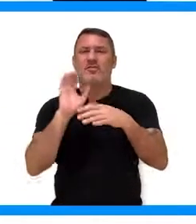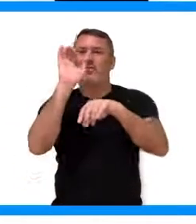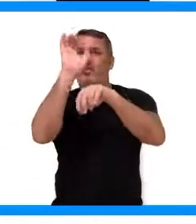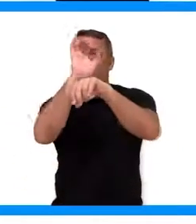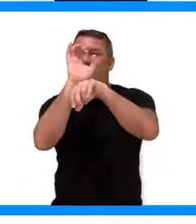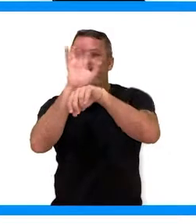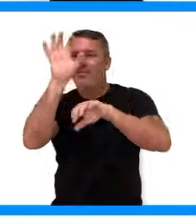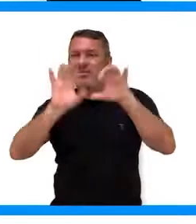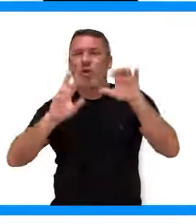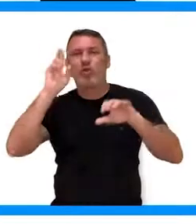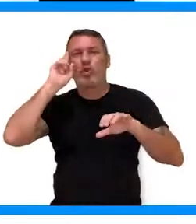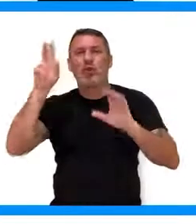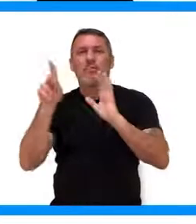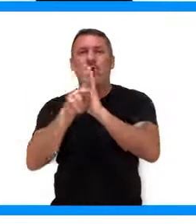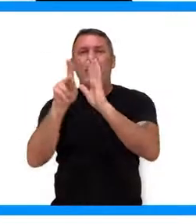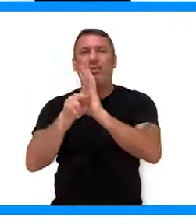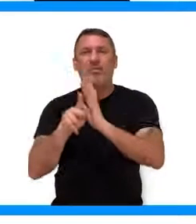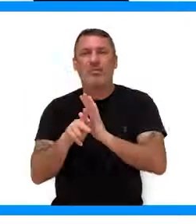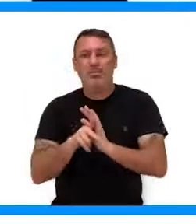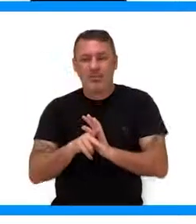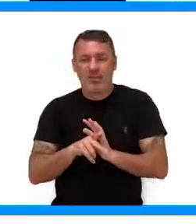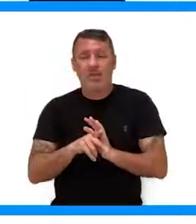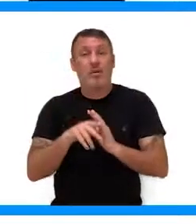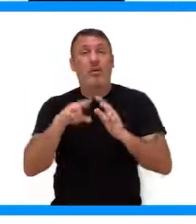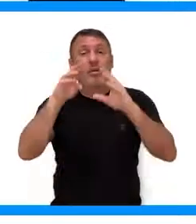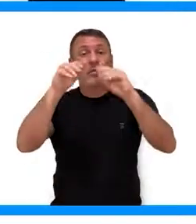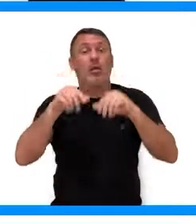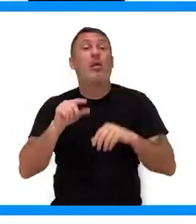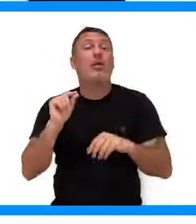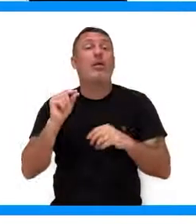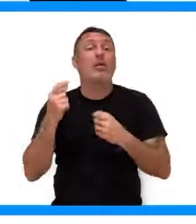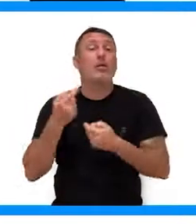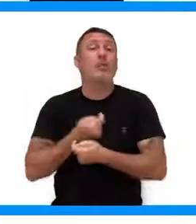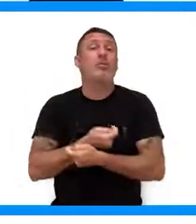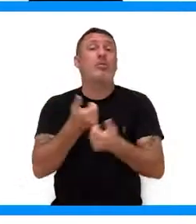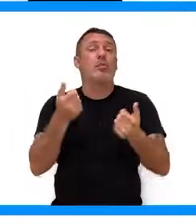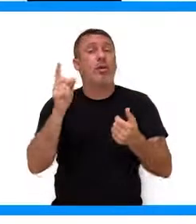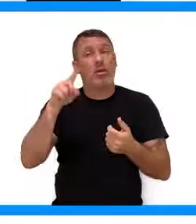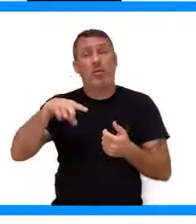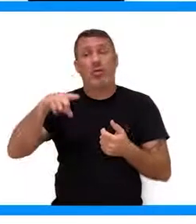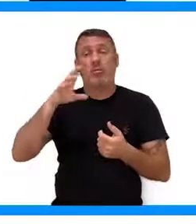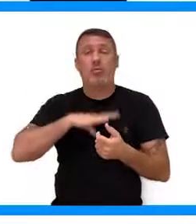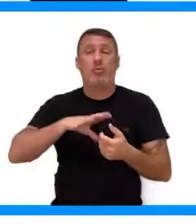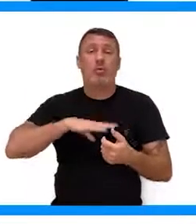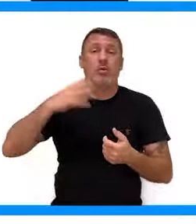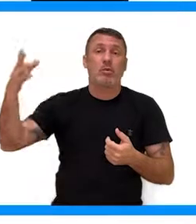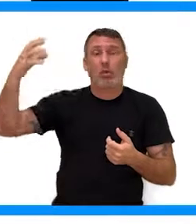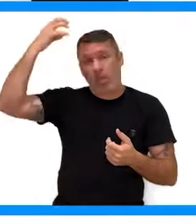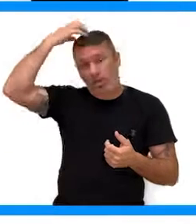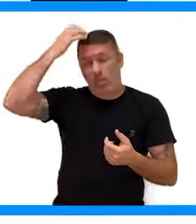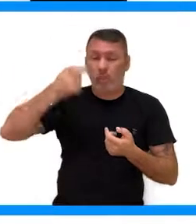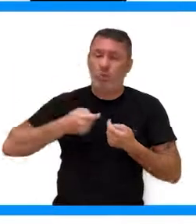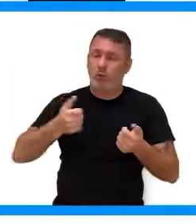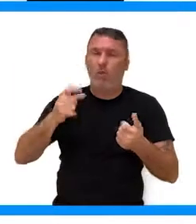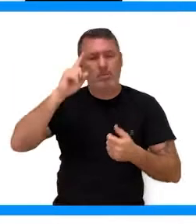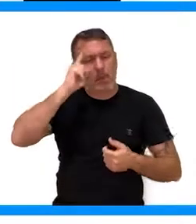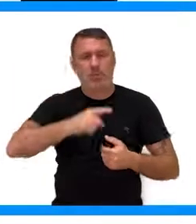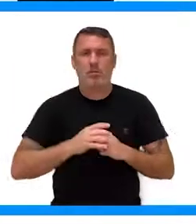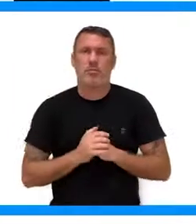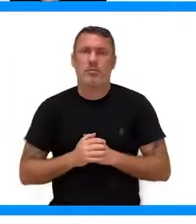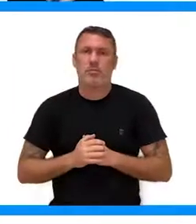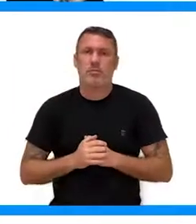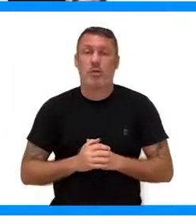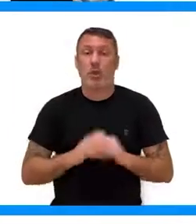história. Vocês sabem que essas terras, elas eram distribuídas pela coroa.